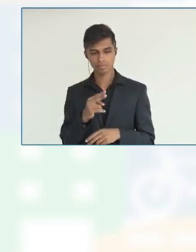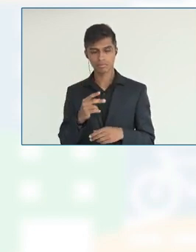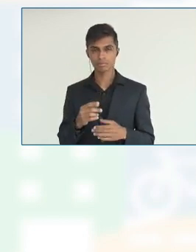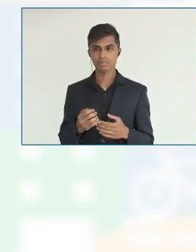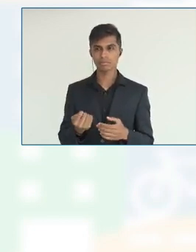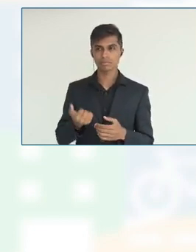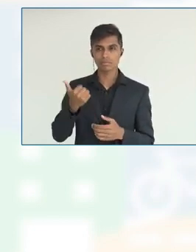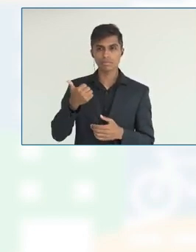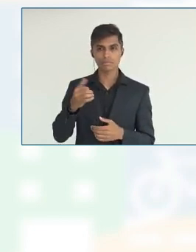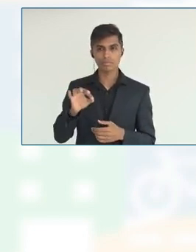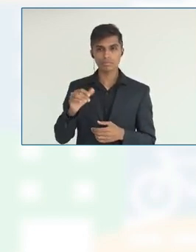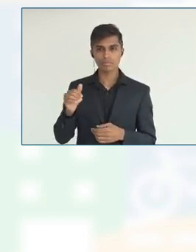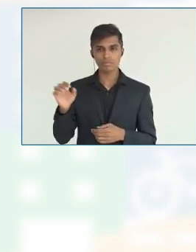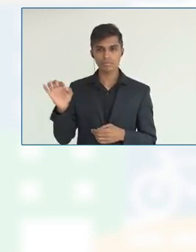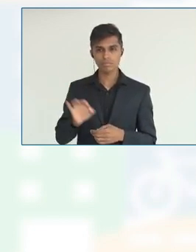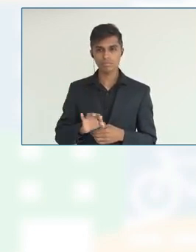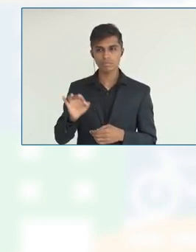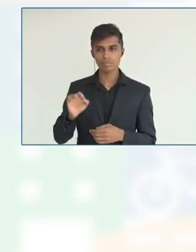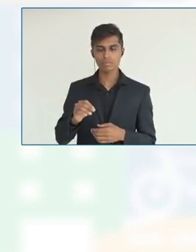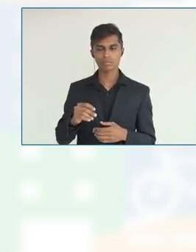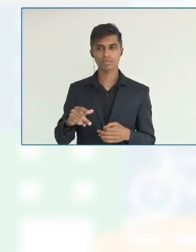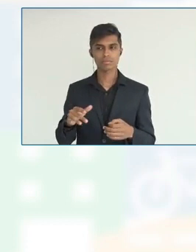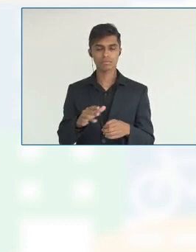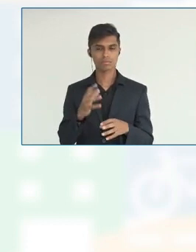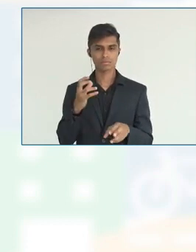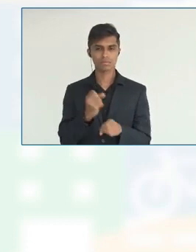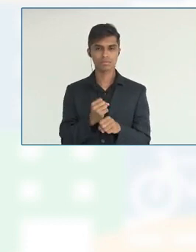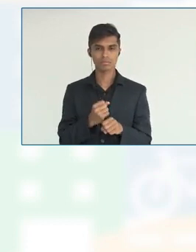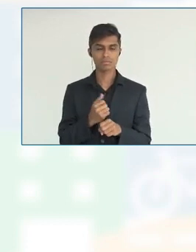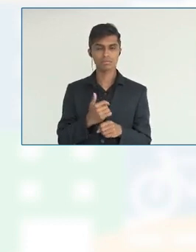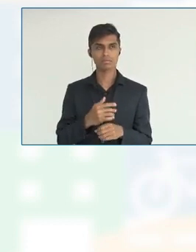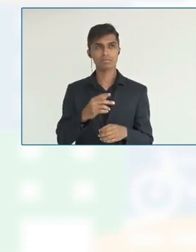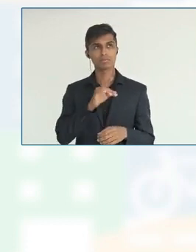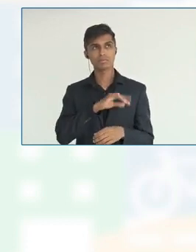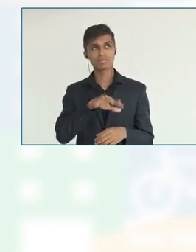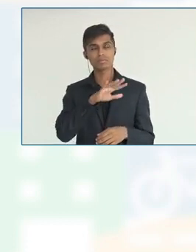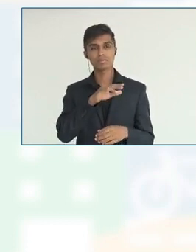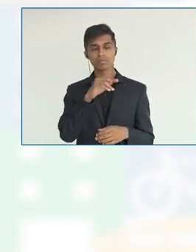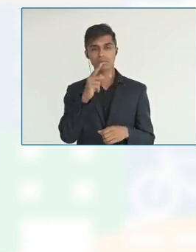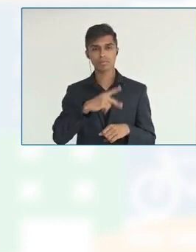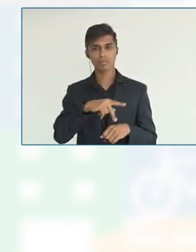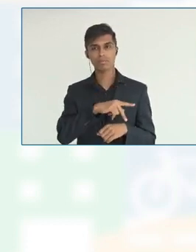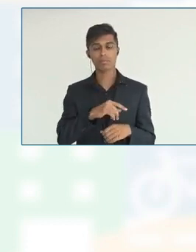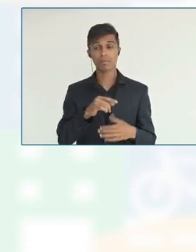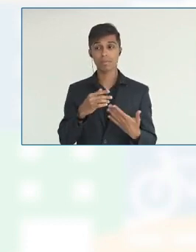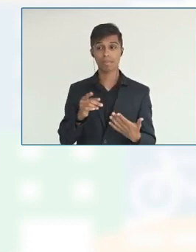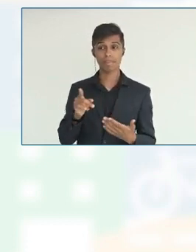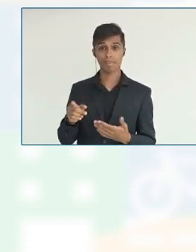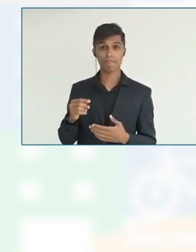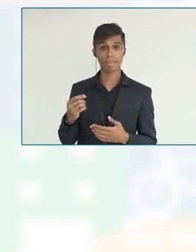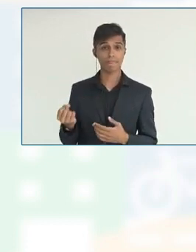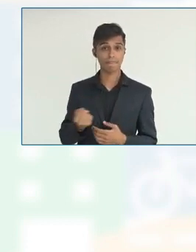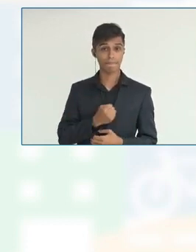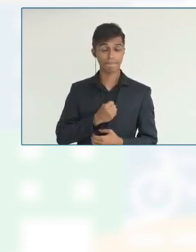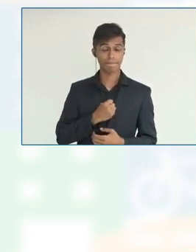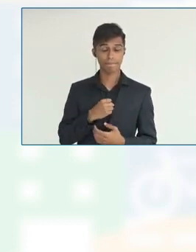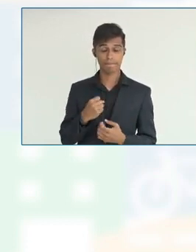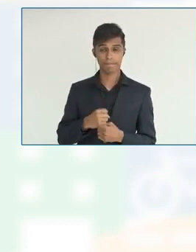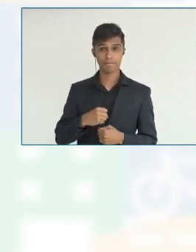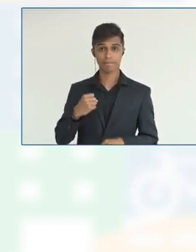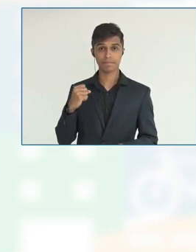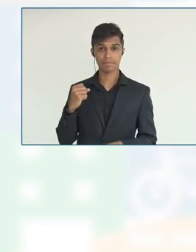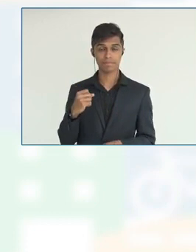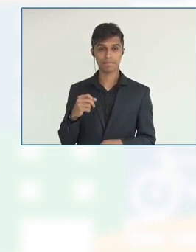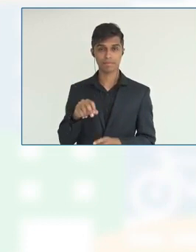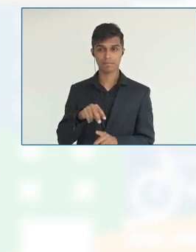quase 10% do total das notificações do país. Então, esse número é muito relevante